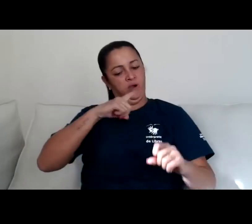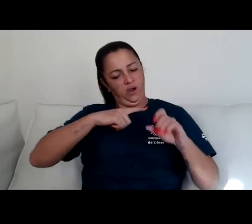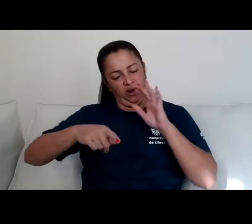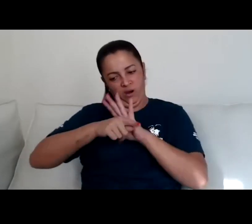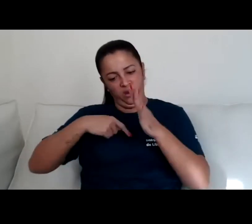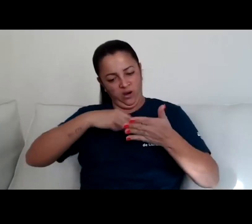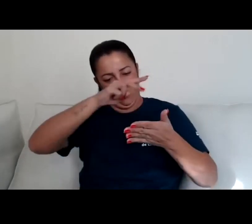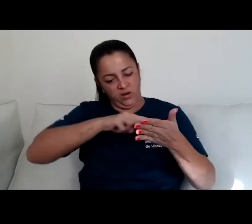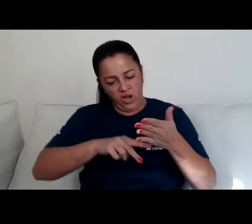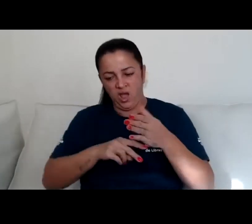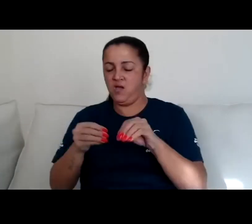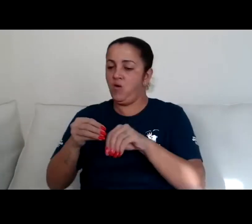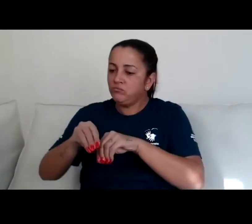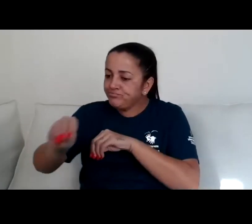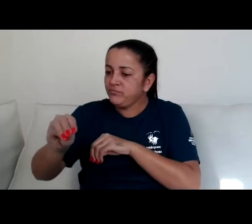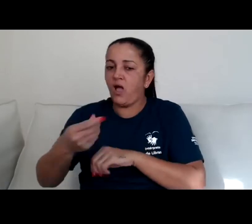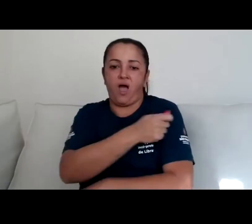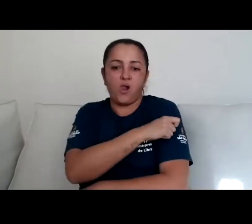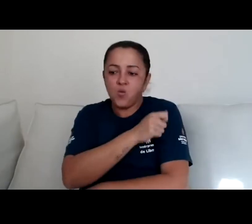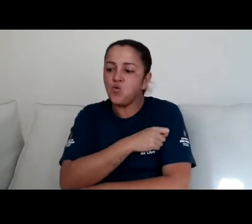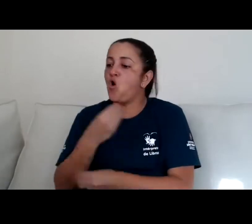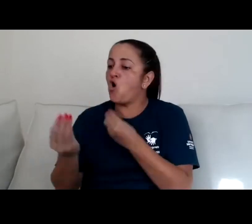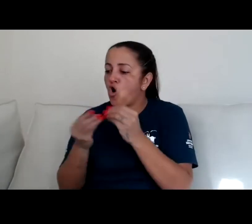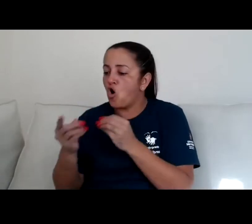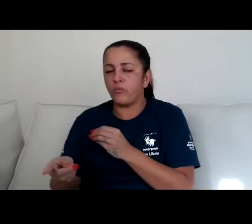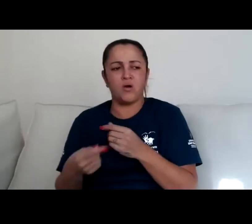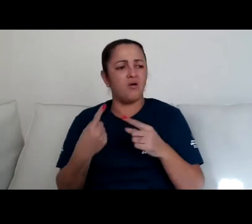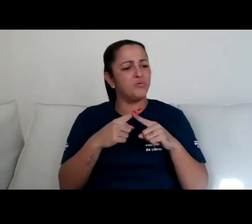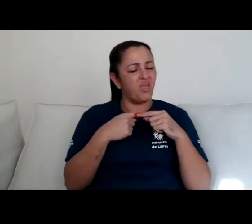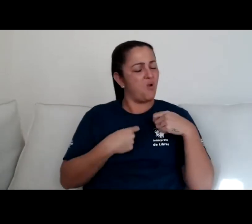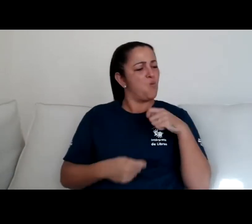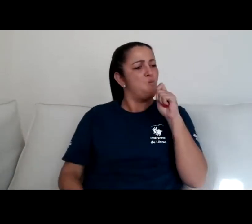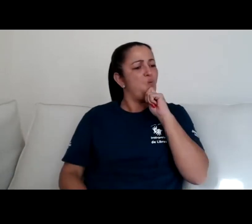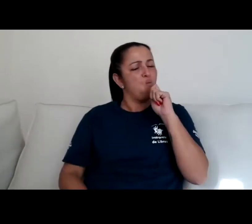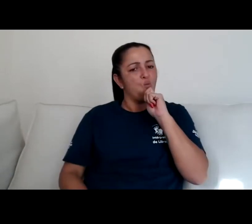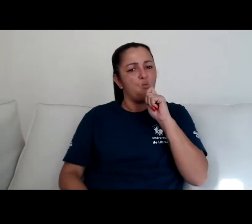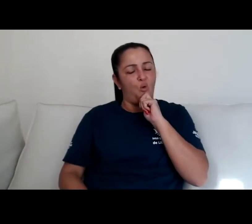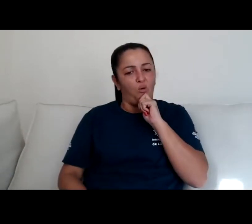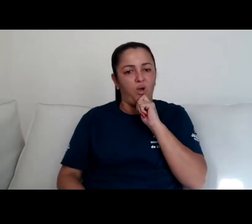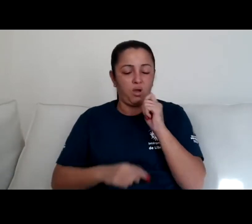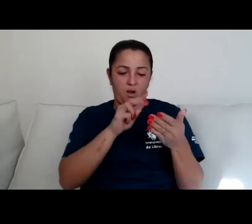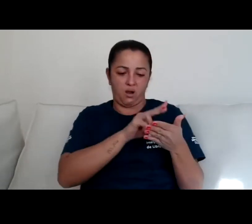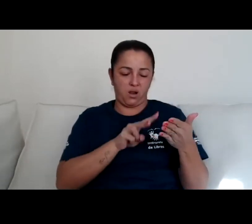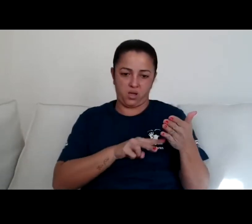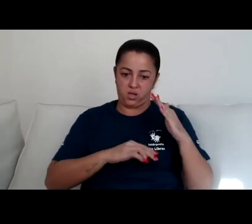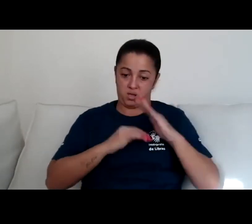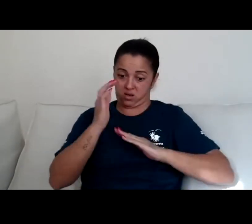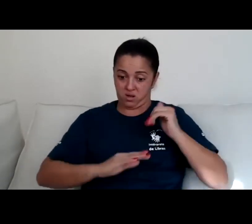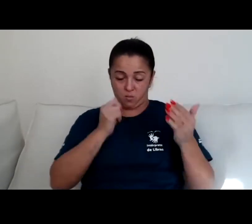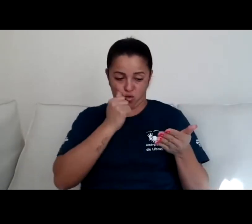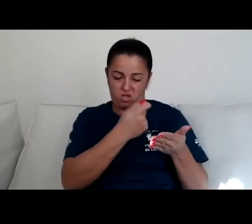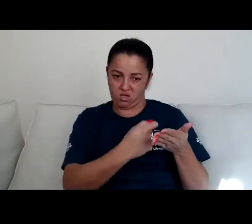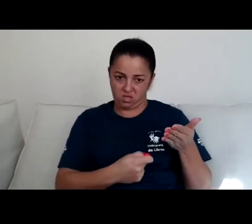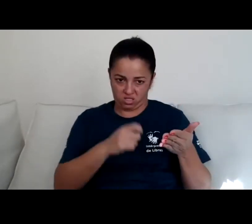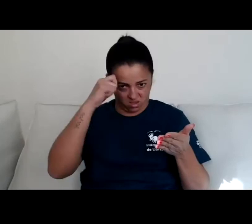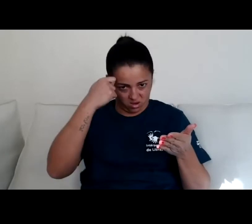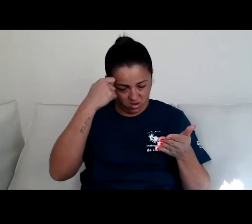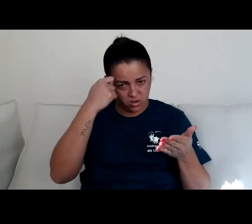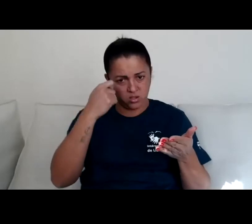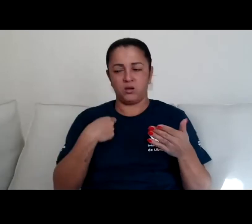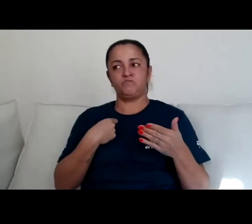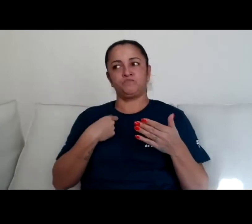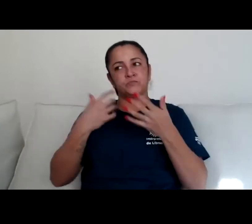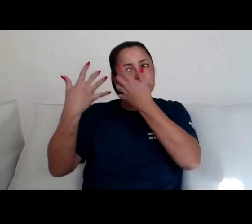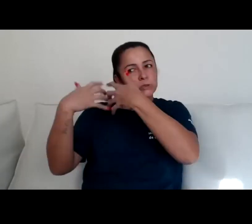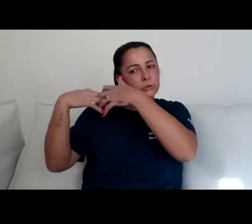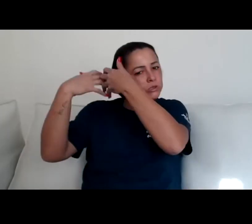não conheço essas autoras? Por que eu nunca li uma autora negra? Então, a partir dessas reflexões, a gente acredita que